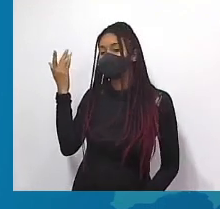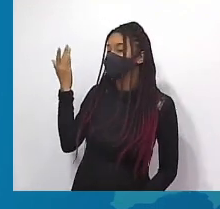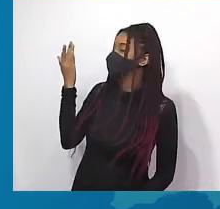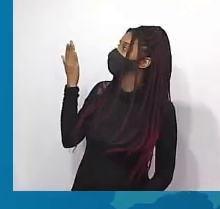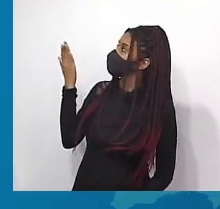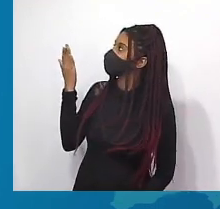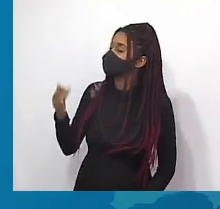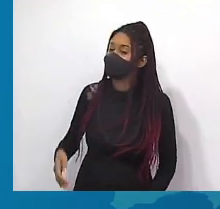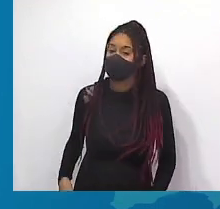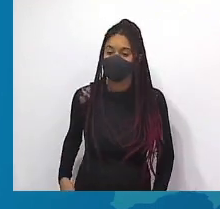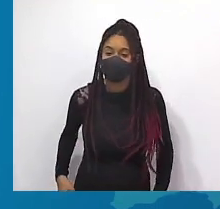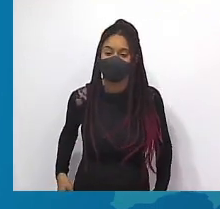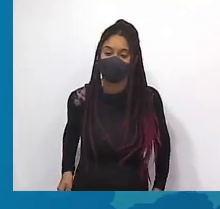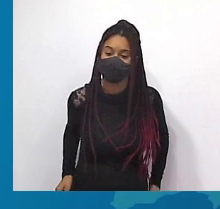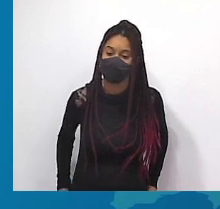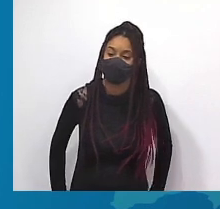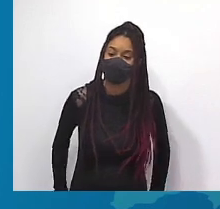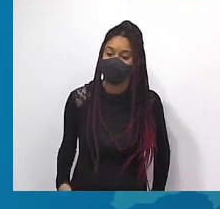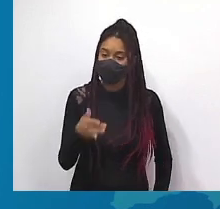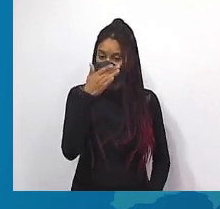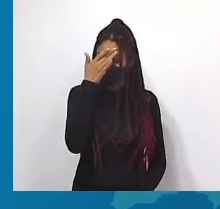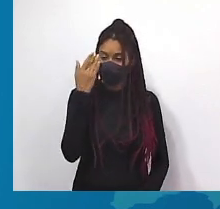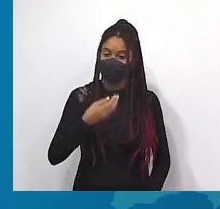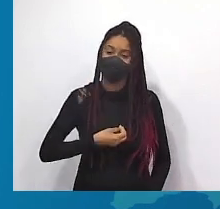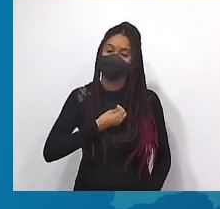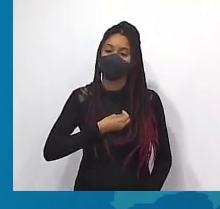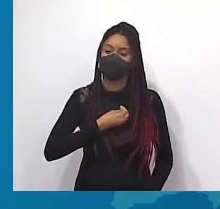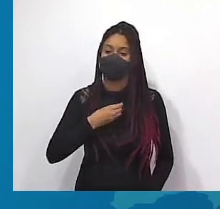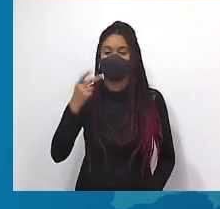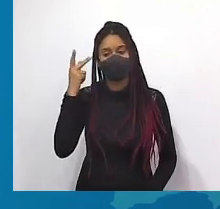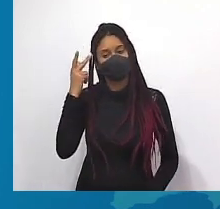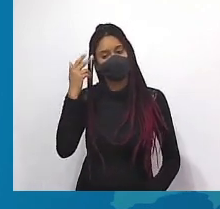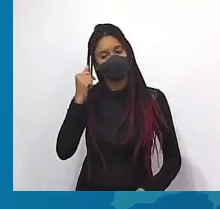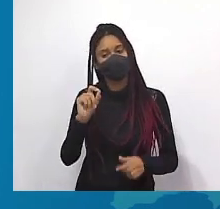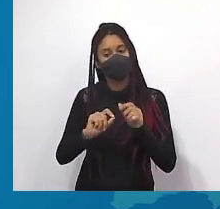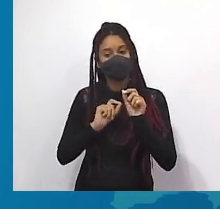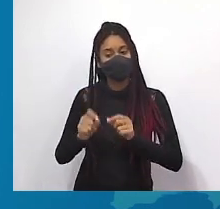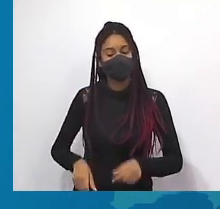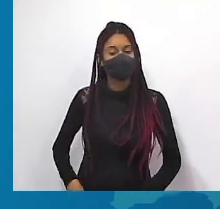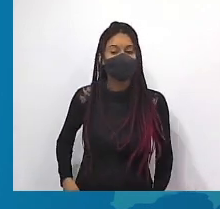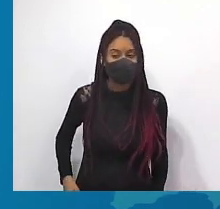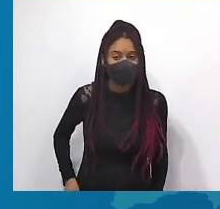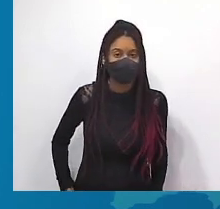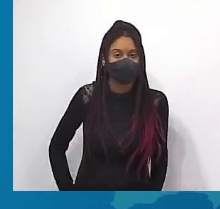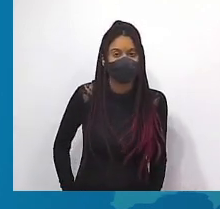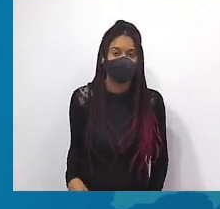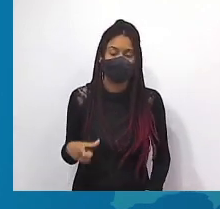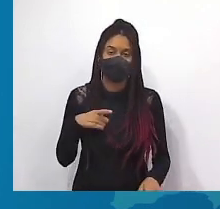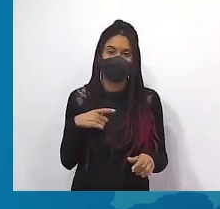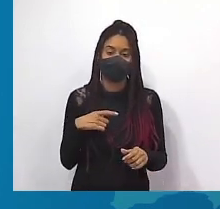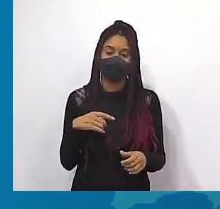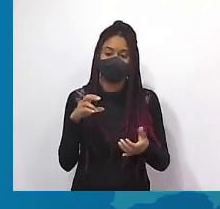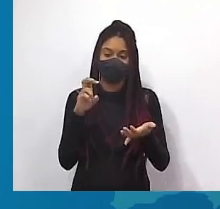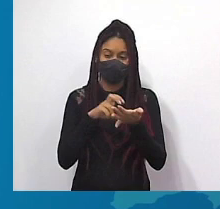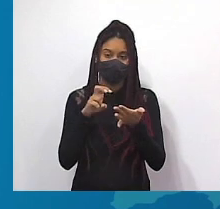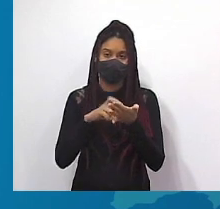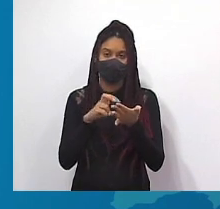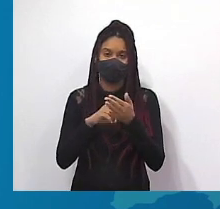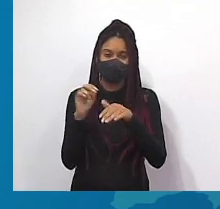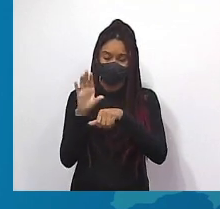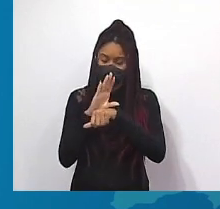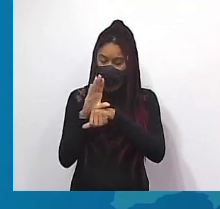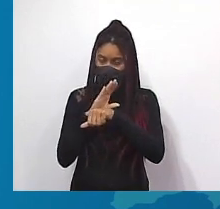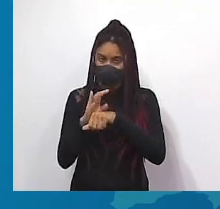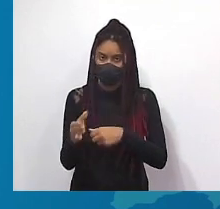já vem de lá de São Paulo, vive em São Paulo, sabe perfeitamente do que eu estou falando. Tem dias que amanhece cinza a cidade, totalmente cinza,